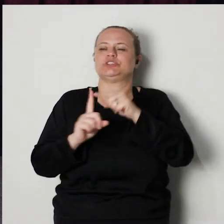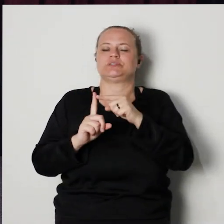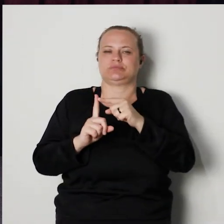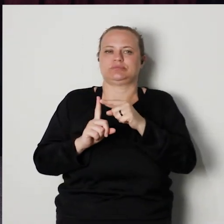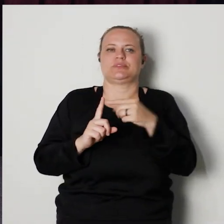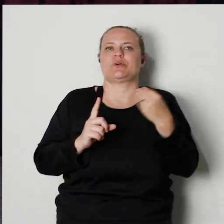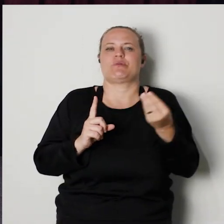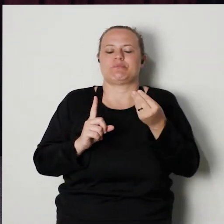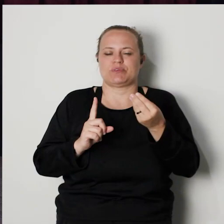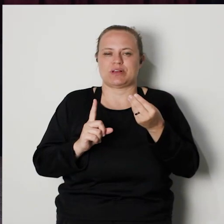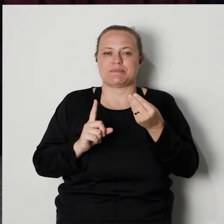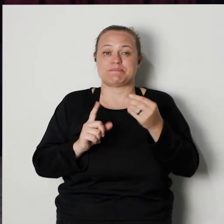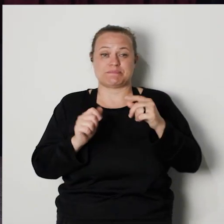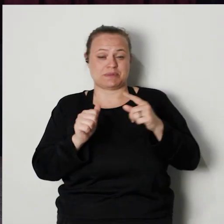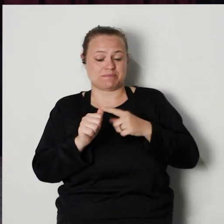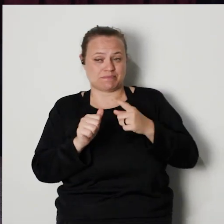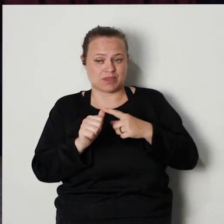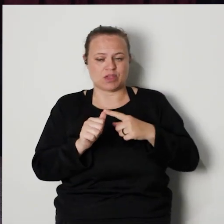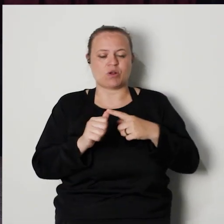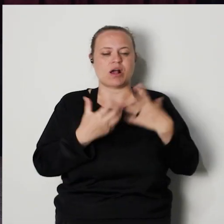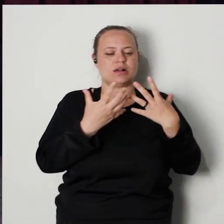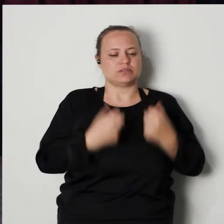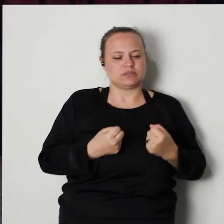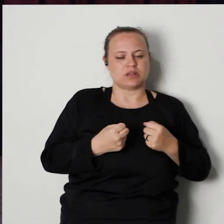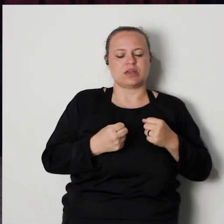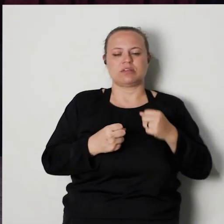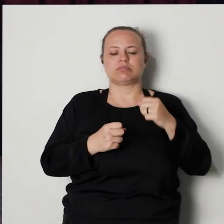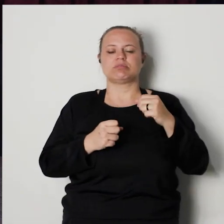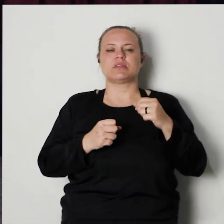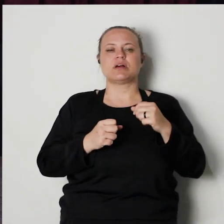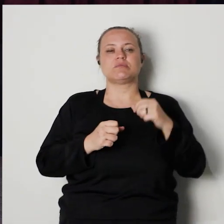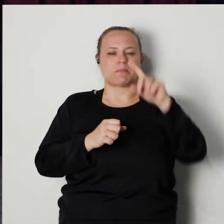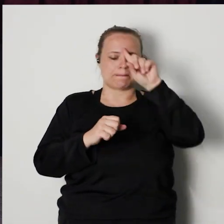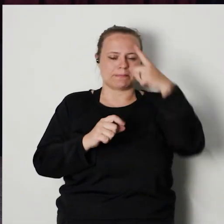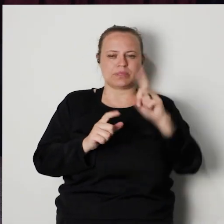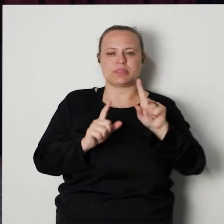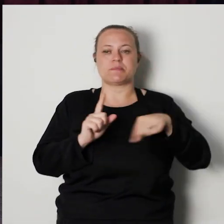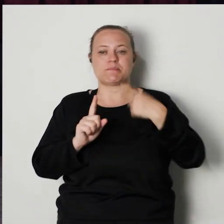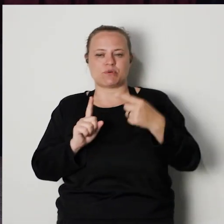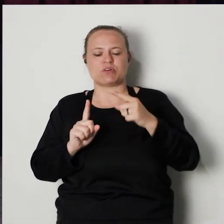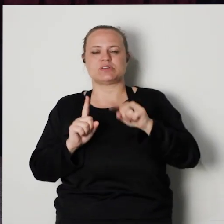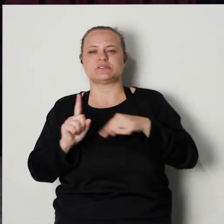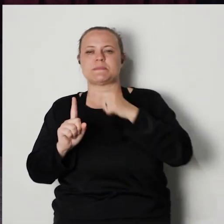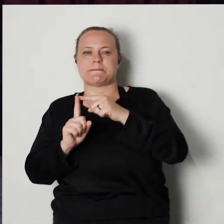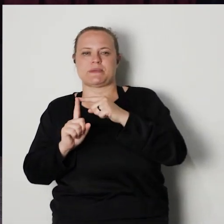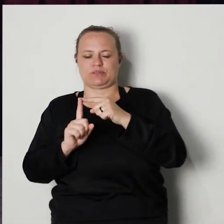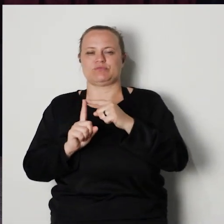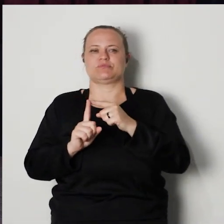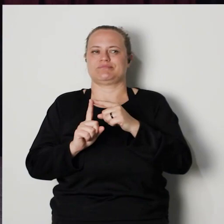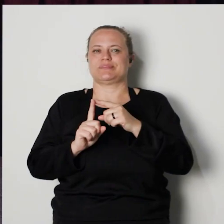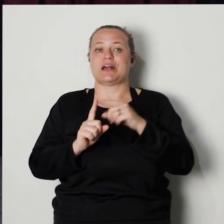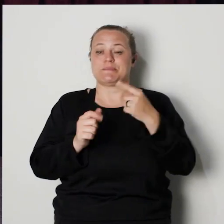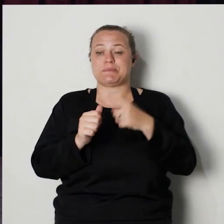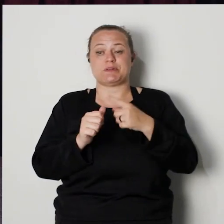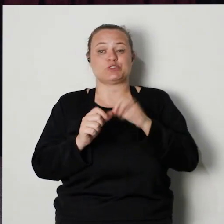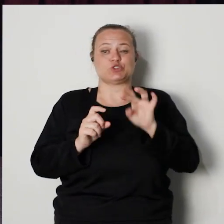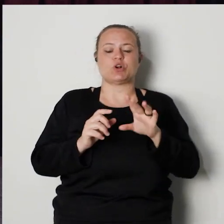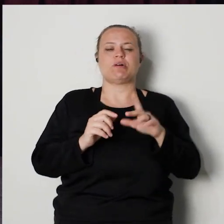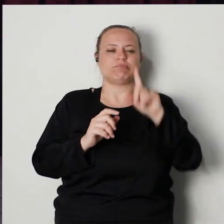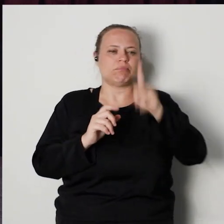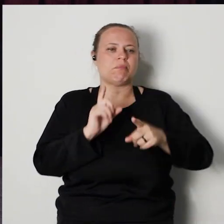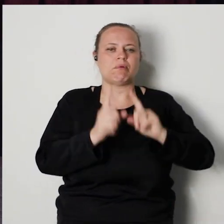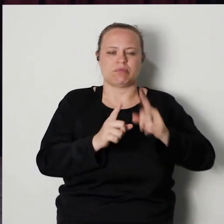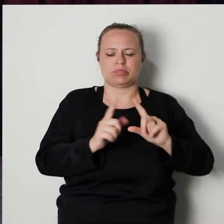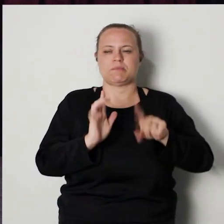próprio plano nacional, na época, era criticado, porque no plano nacional não elaborou metas. As metas são elaboradas depois que o plano